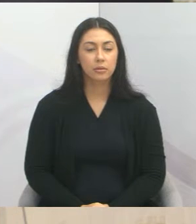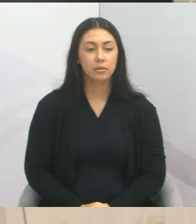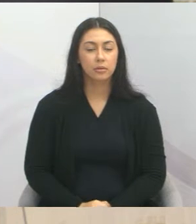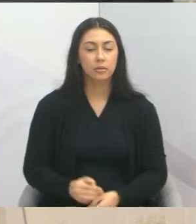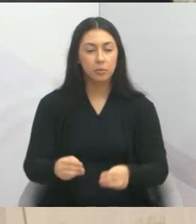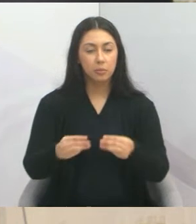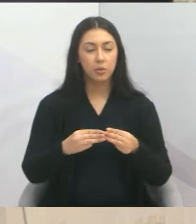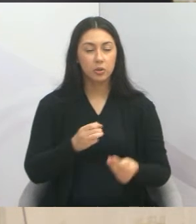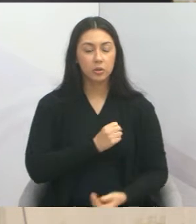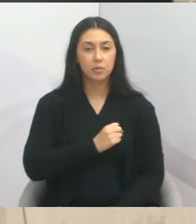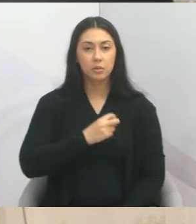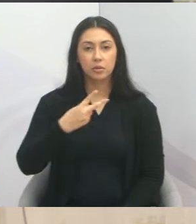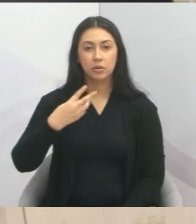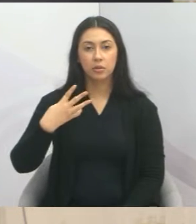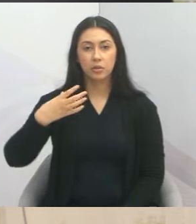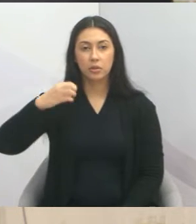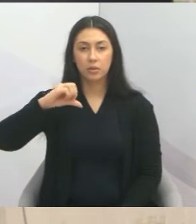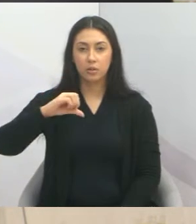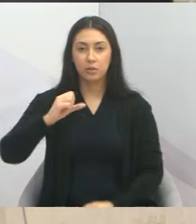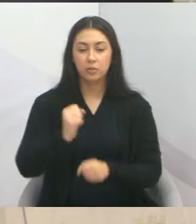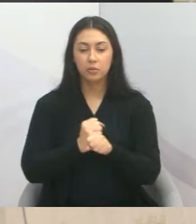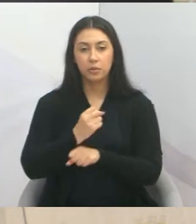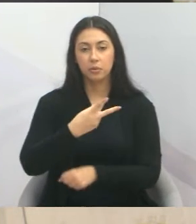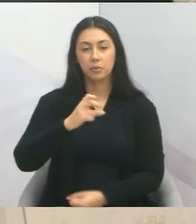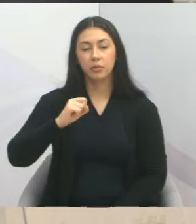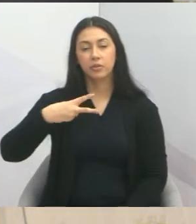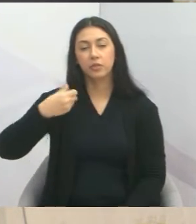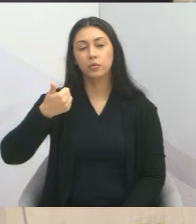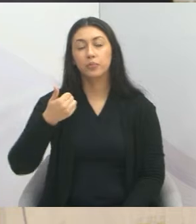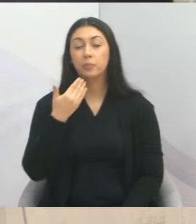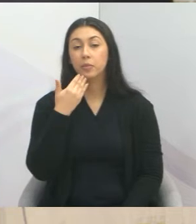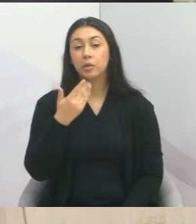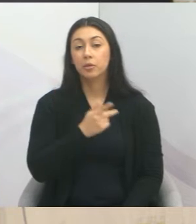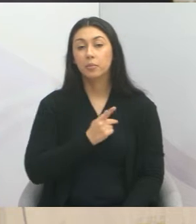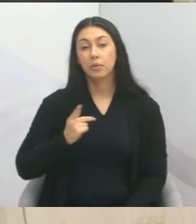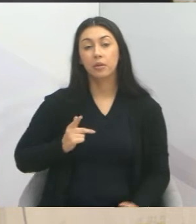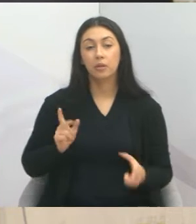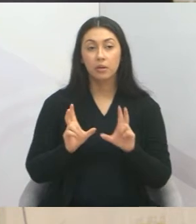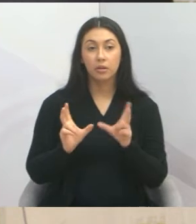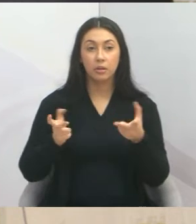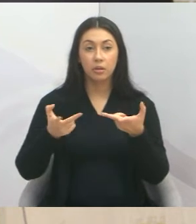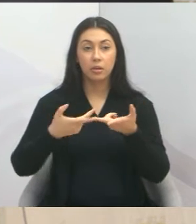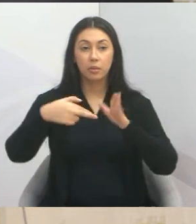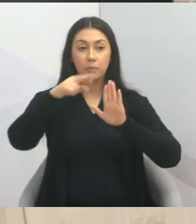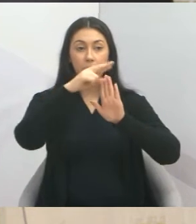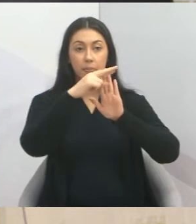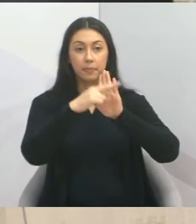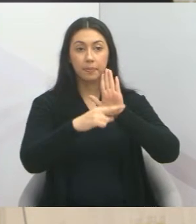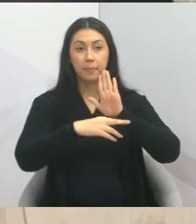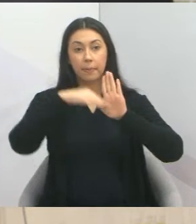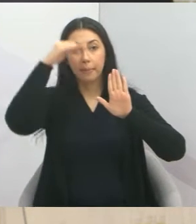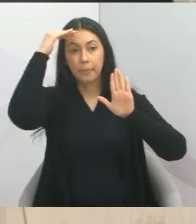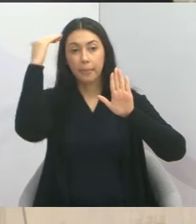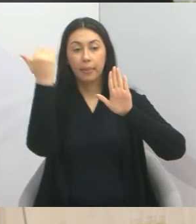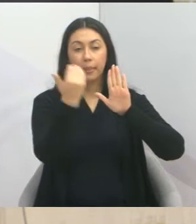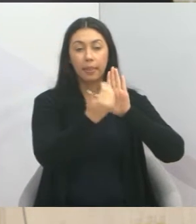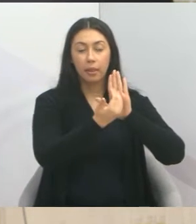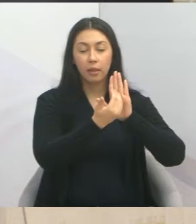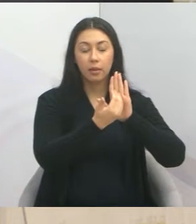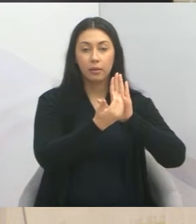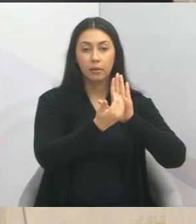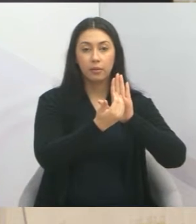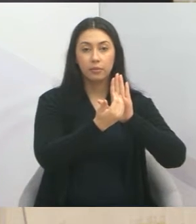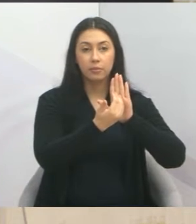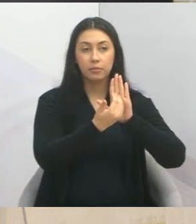mansão 249 2021 requeremos a seletivo seu presença casa cumpridas as formalidades regimentais que seja